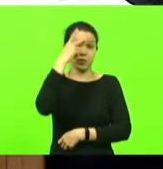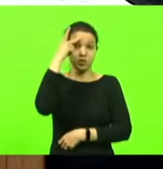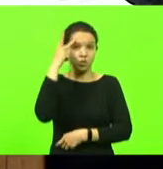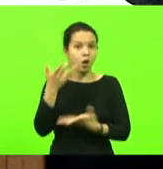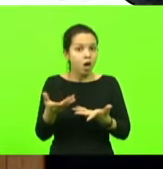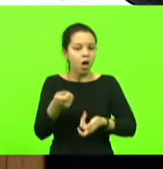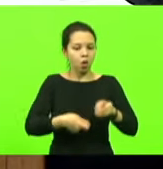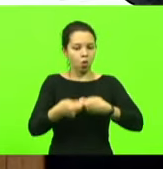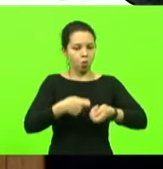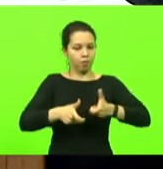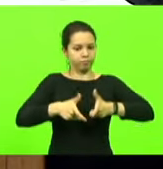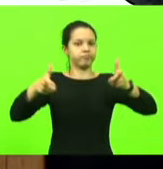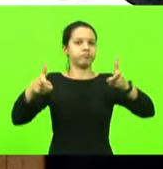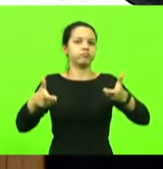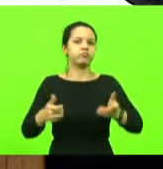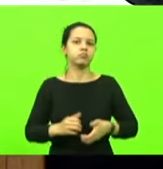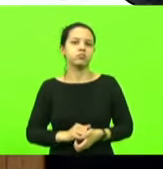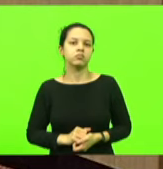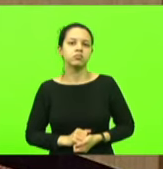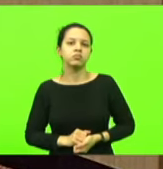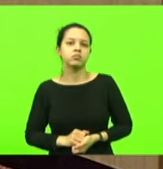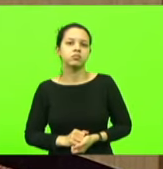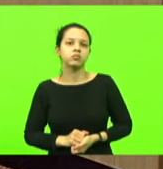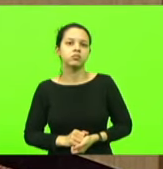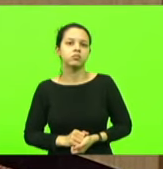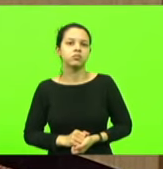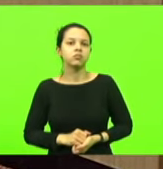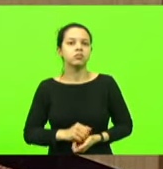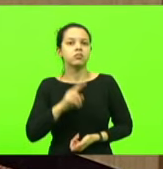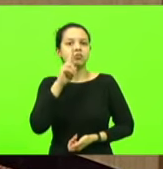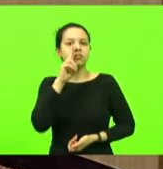virar. Com a palavra o deputado Ivan Nats.